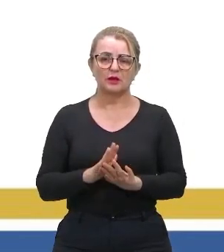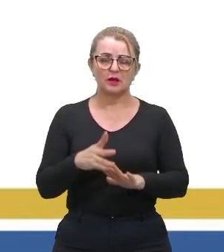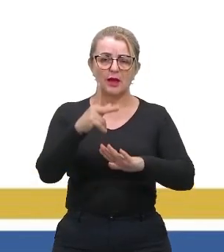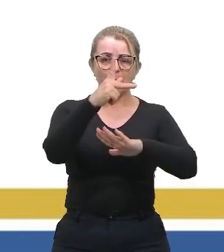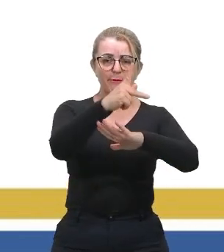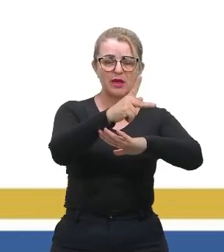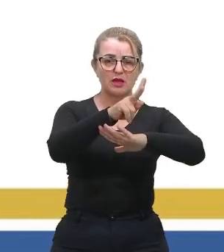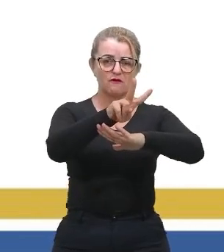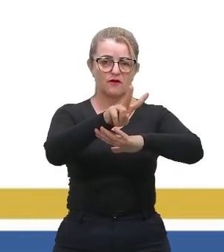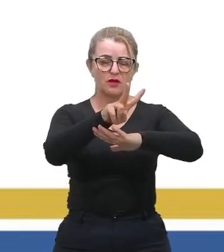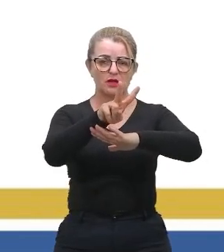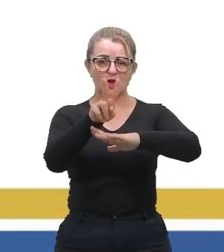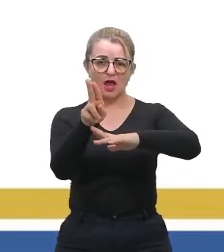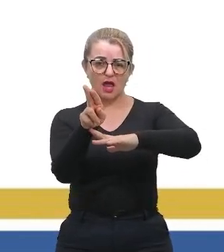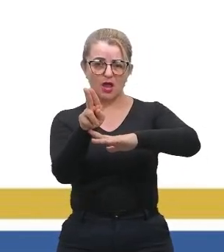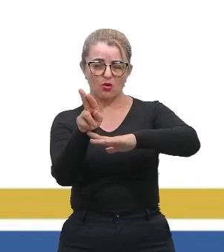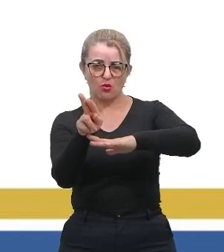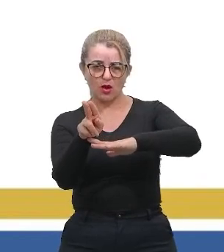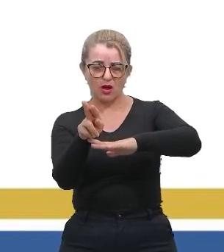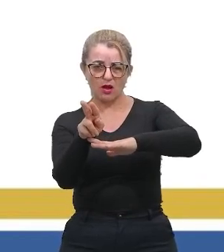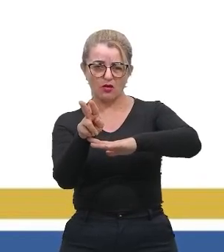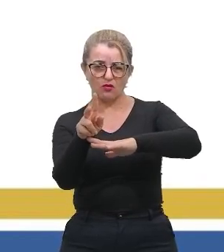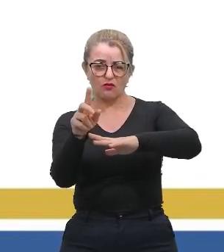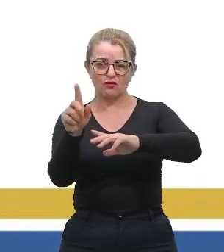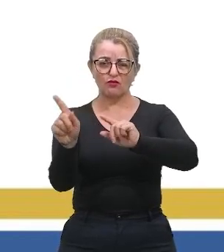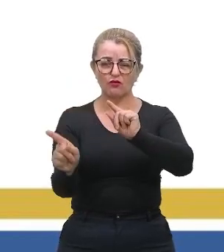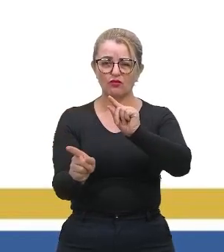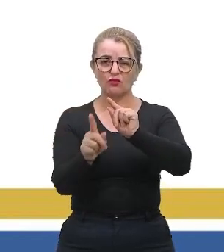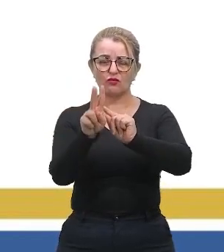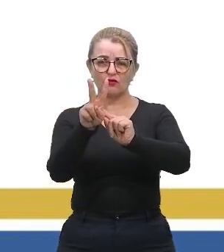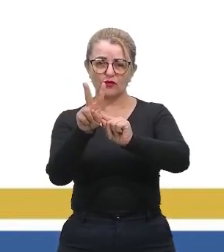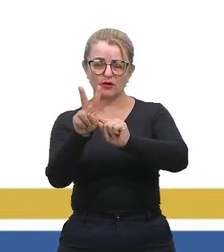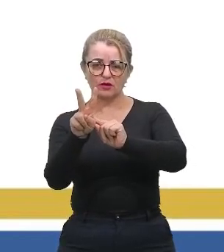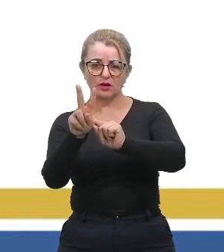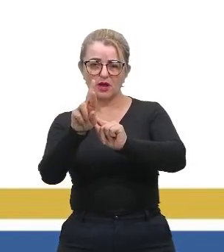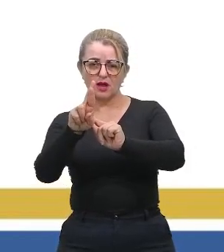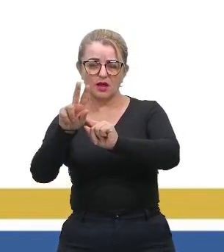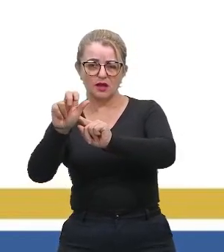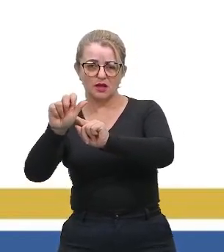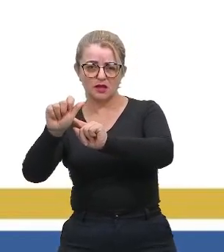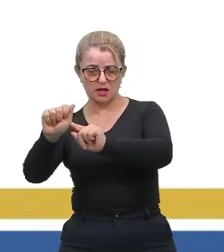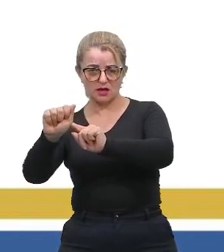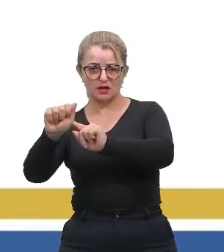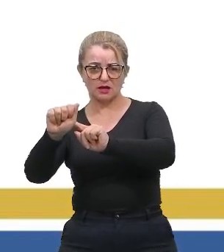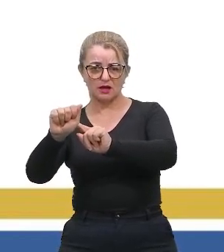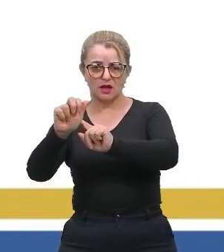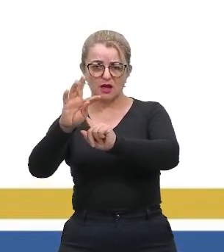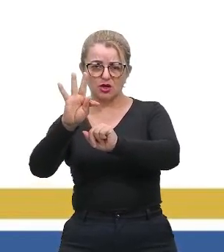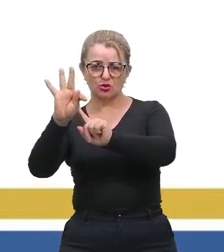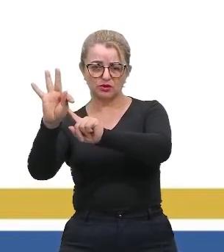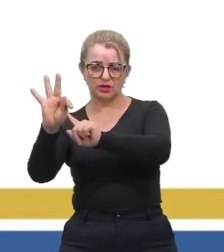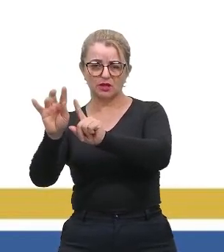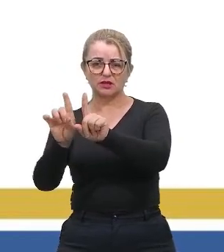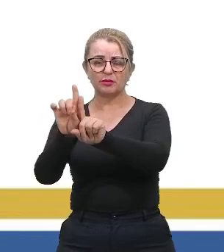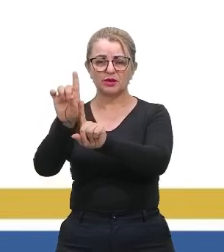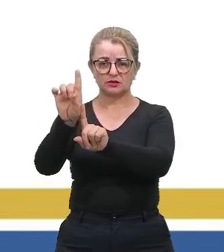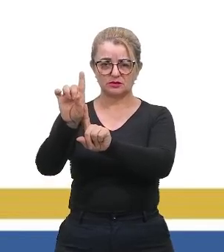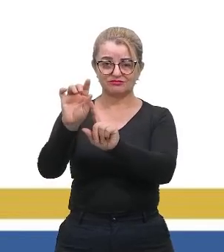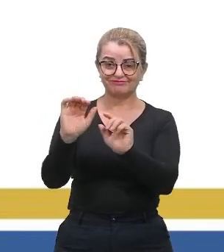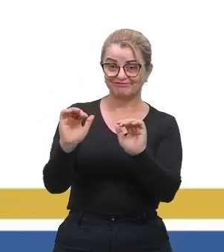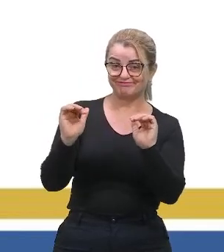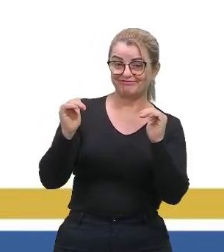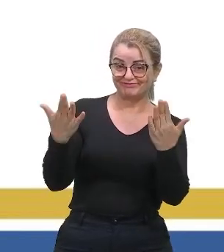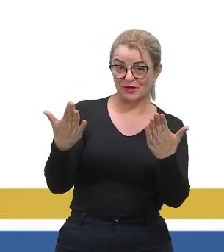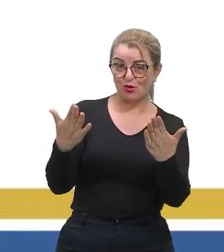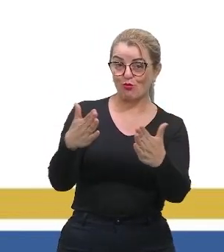PV é igual a nRT. O P é a pressão, V volume, N é o número de mol, o R é a constante que informa e o T é a temperatura. Galera,